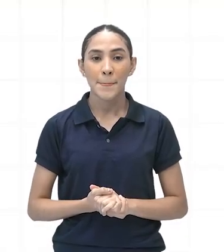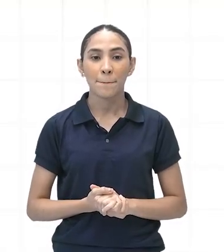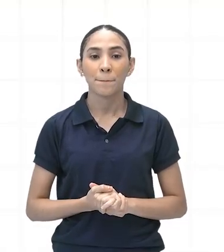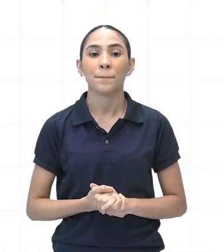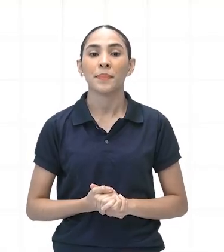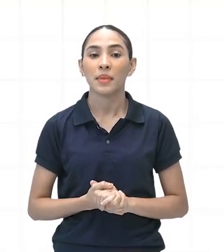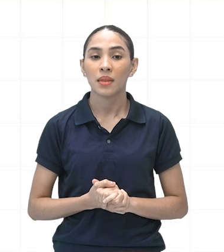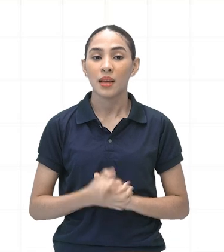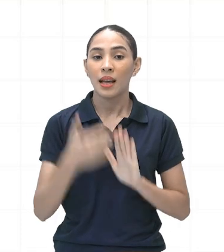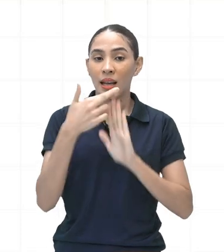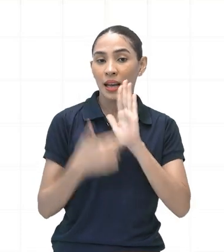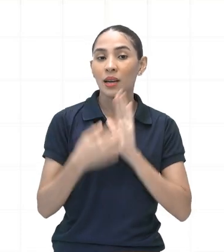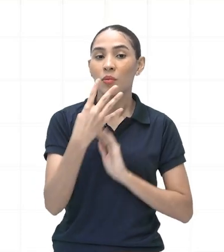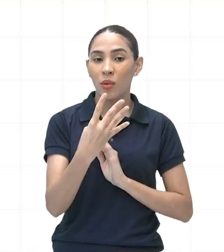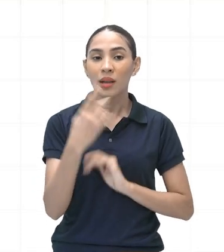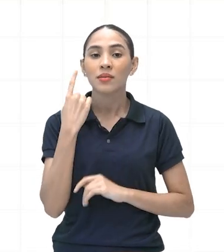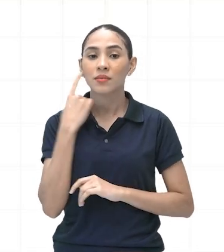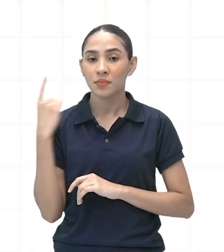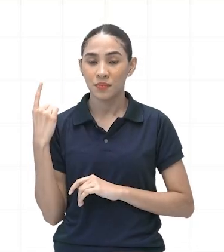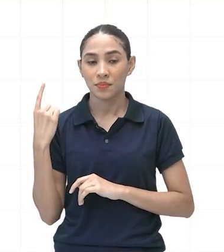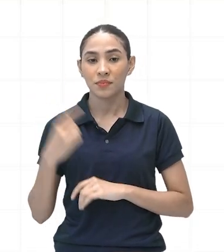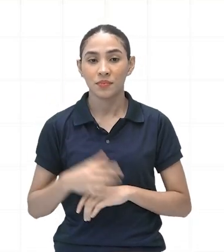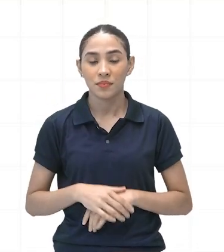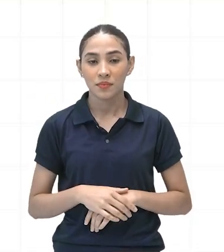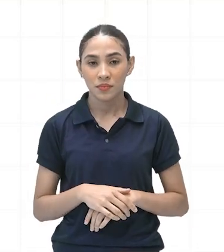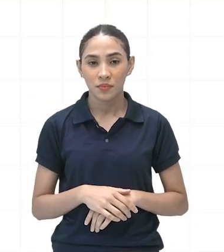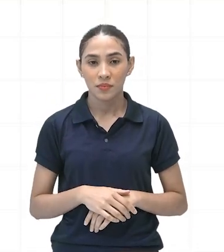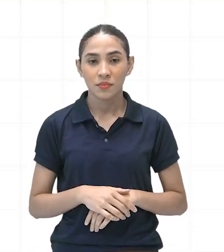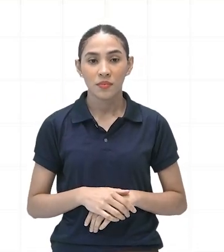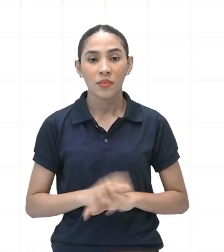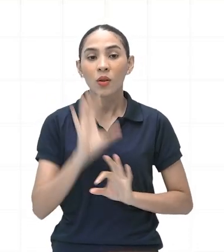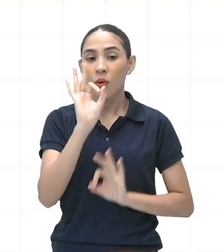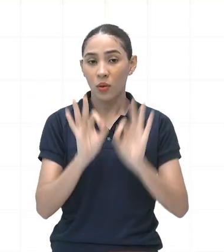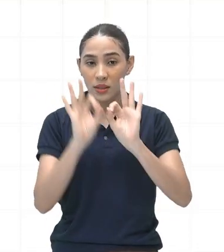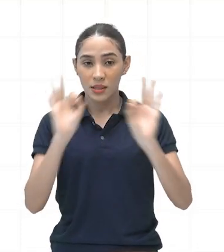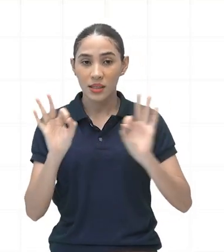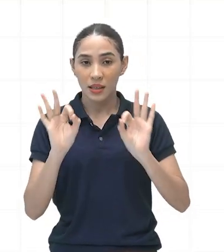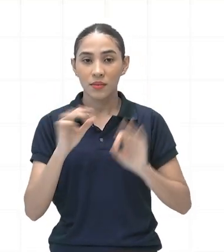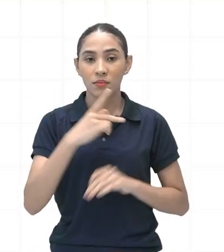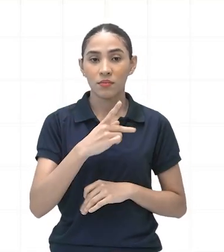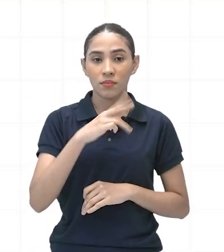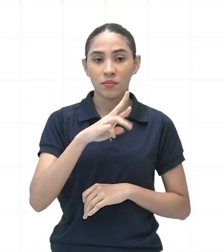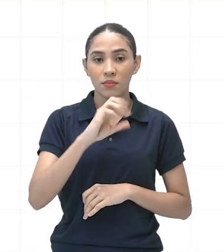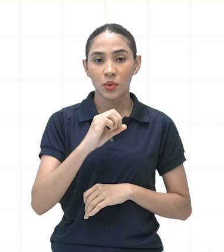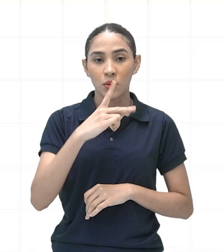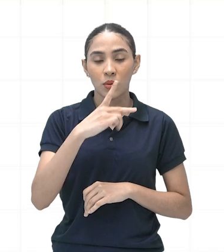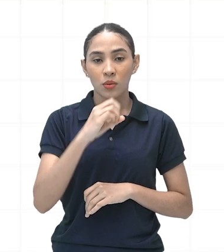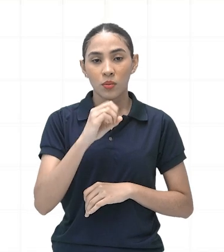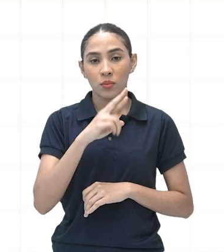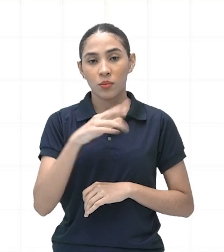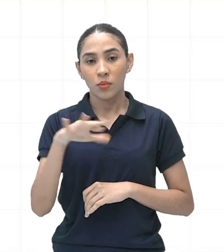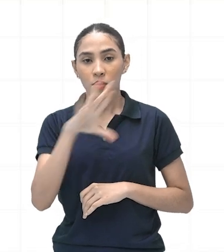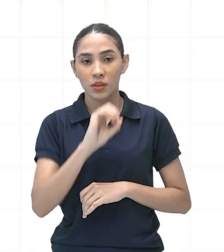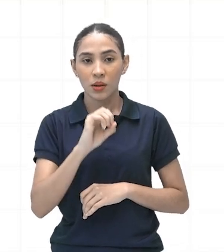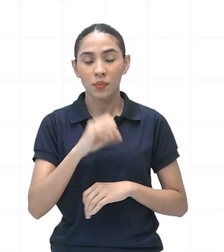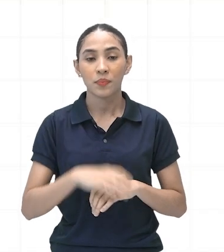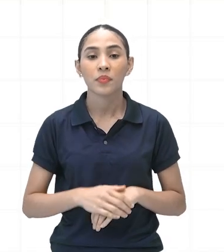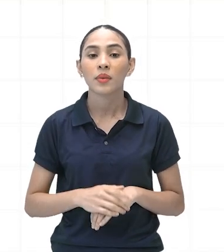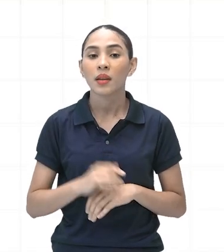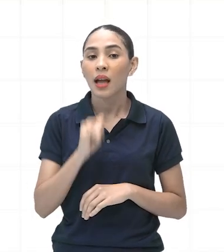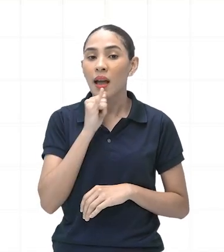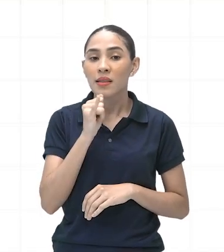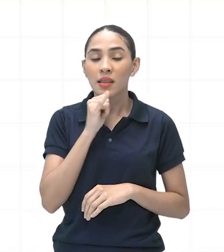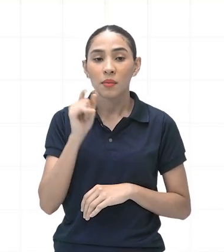O passo 4, né? Esse passo 4 é montar a proporção e resolver. Então, vejam que no